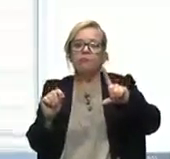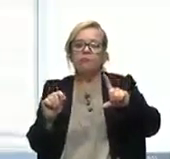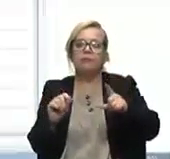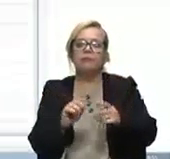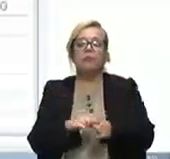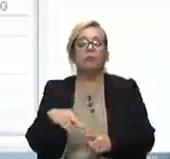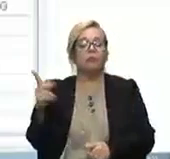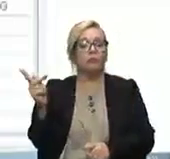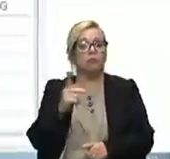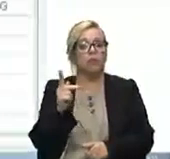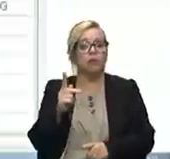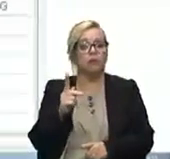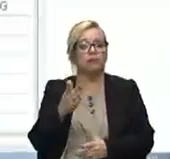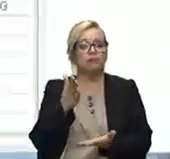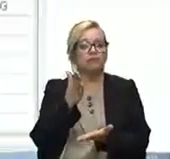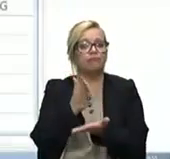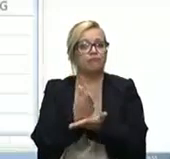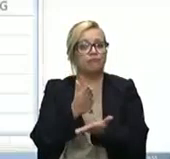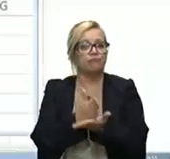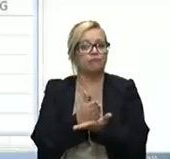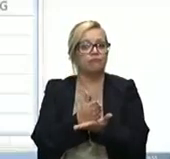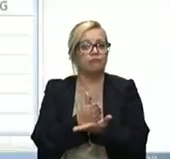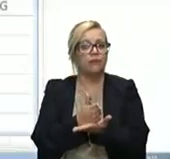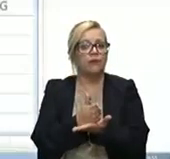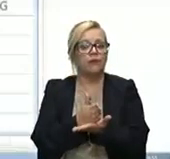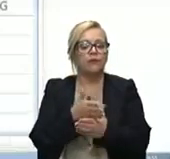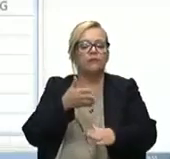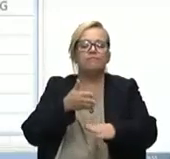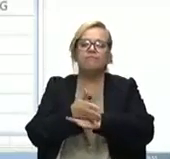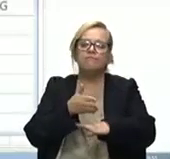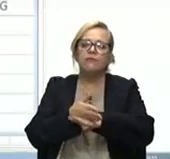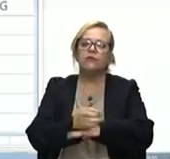pares ordenados e clico na opção Inserir.